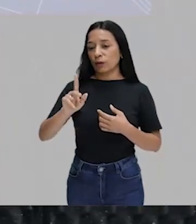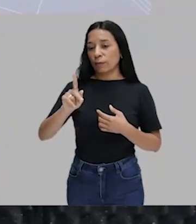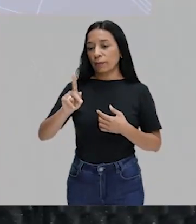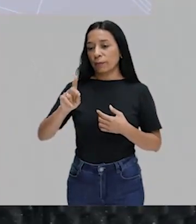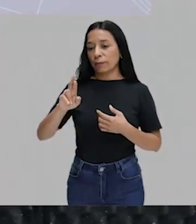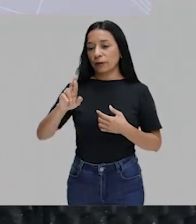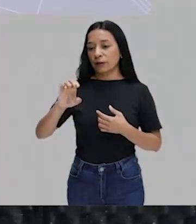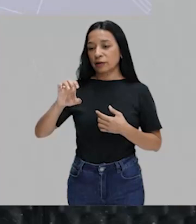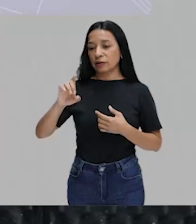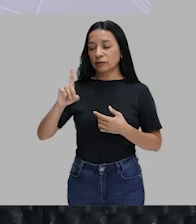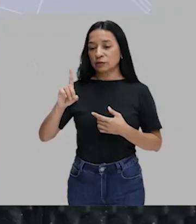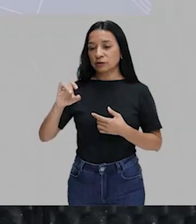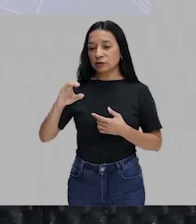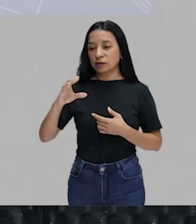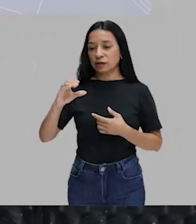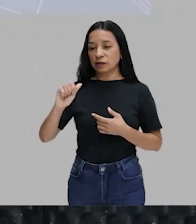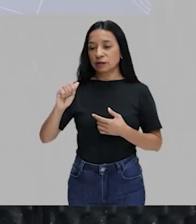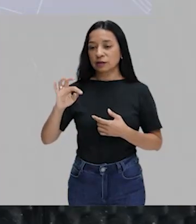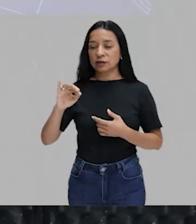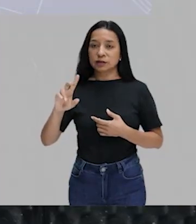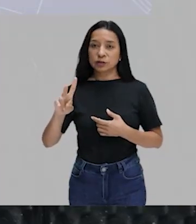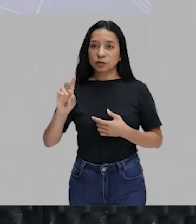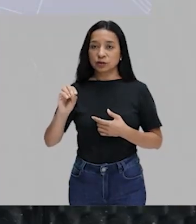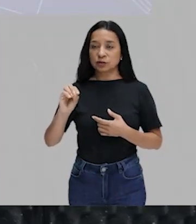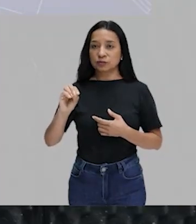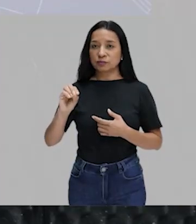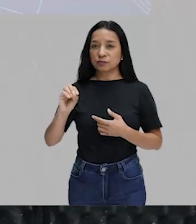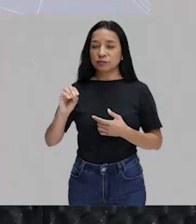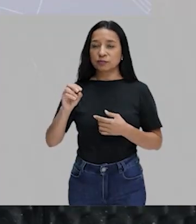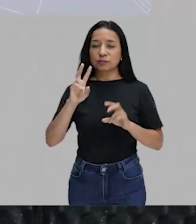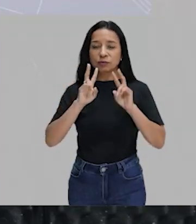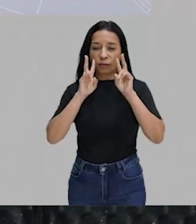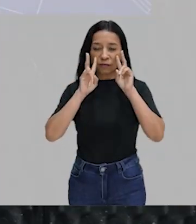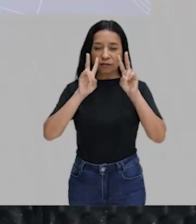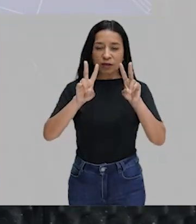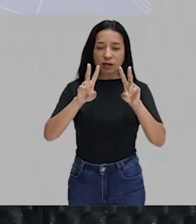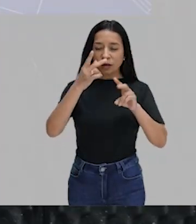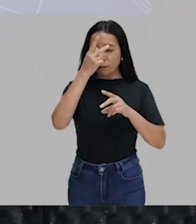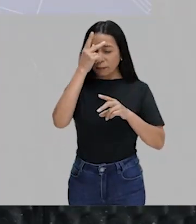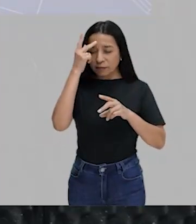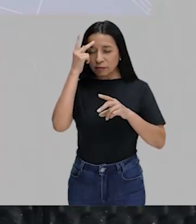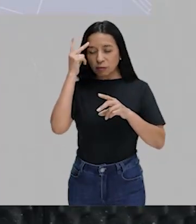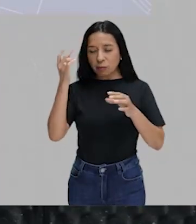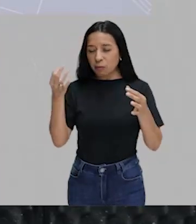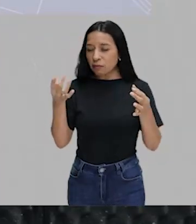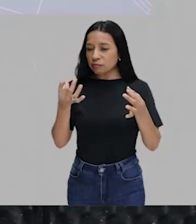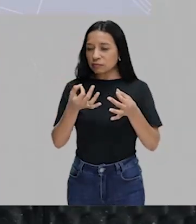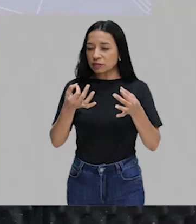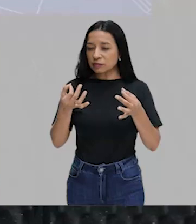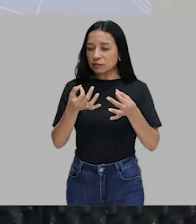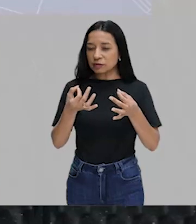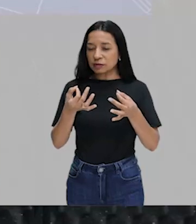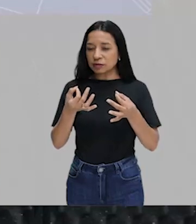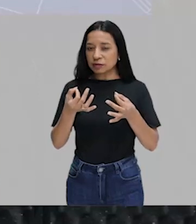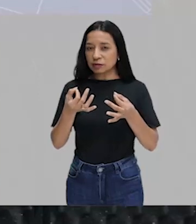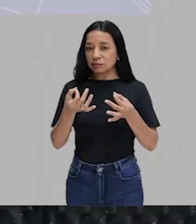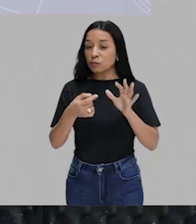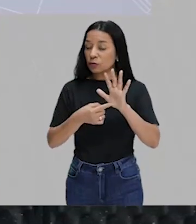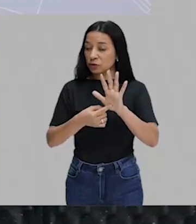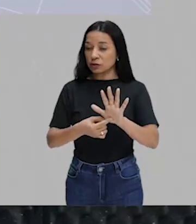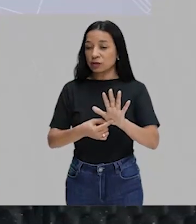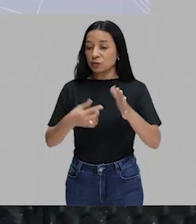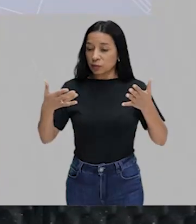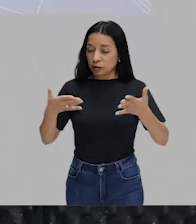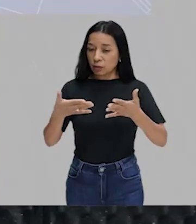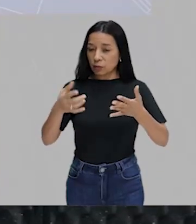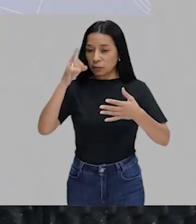uma pessoa, você olha aquela pessoa ela é delicada, ela gosta, isso trazendo para o nosso dia a dia, né?